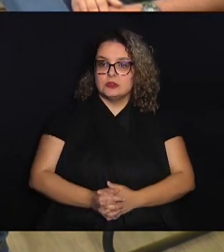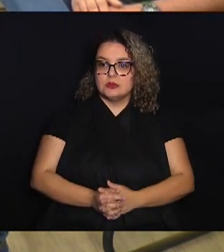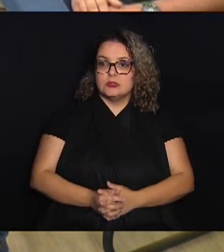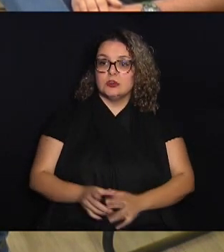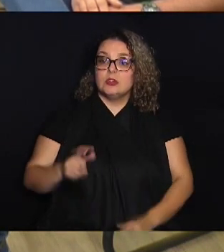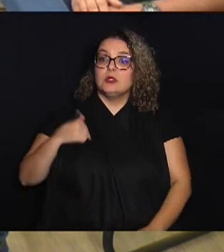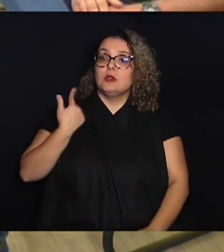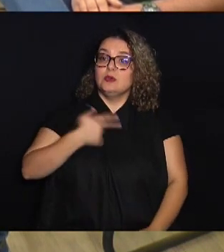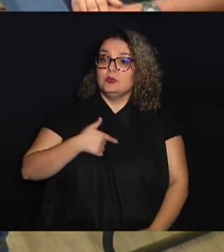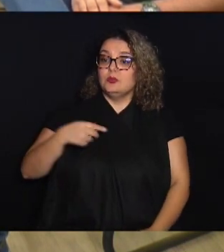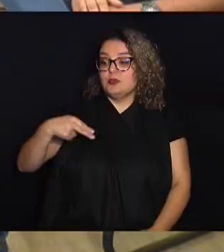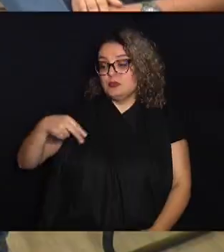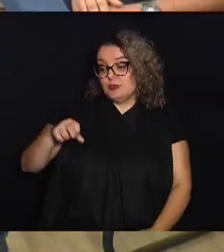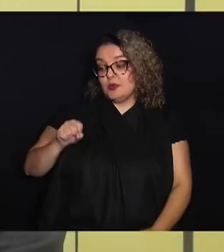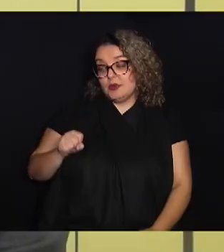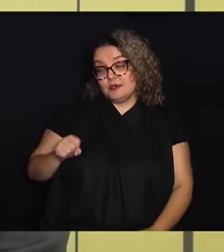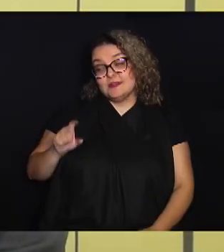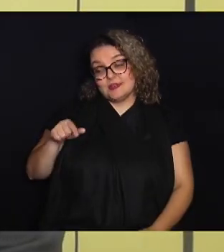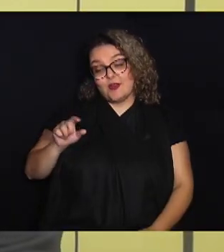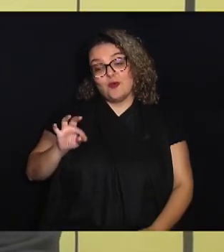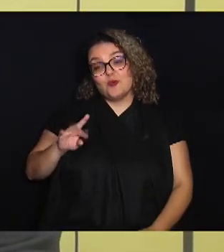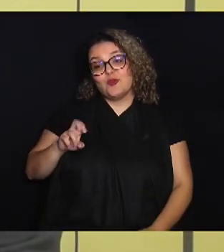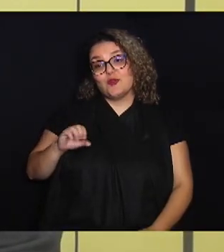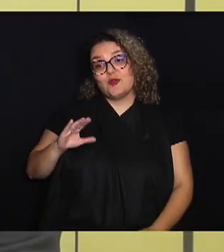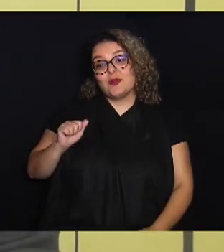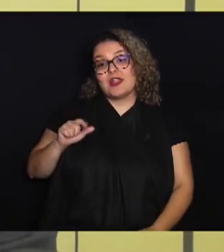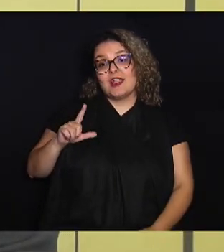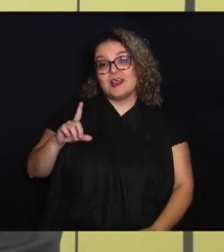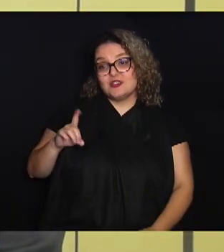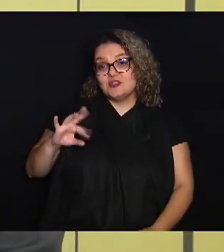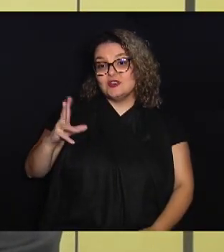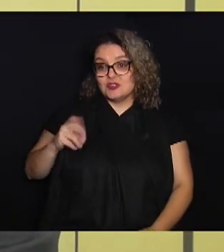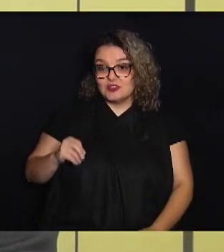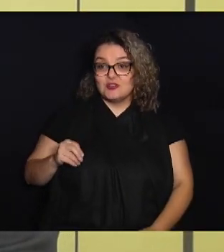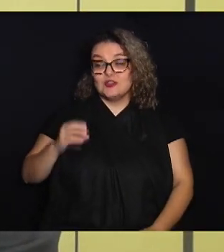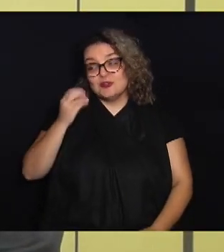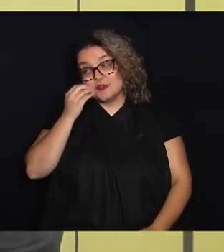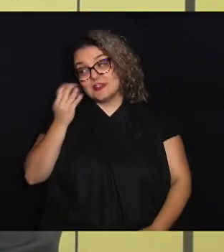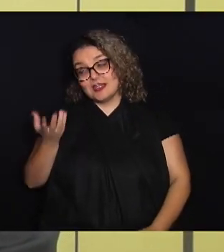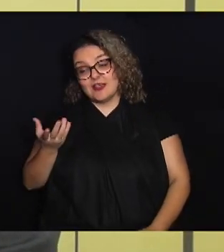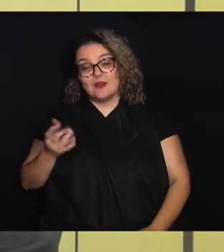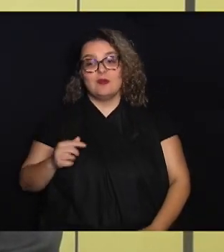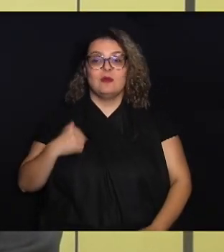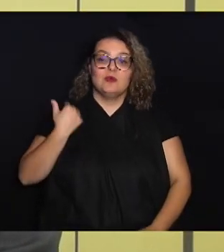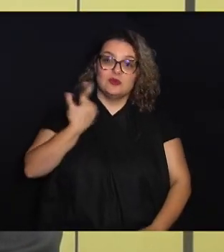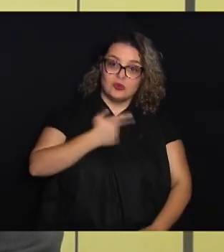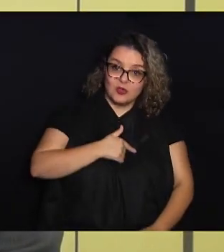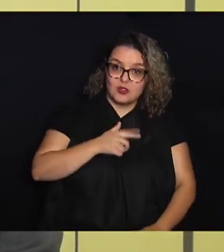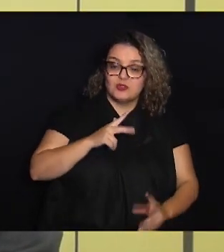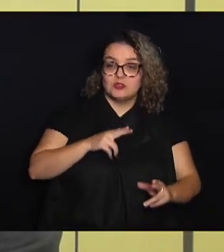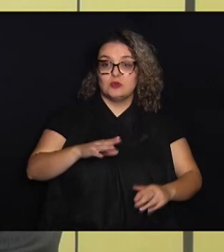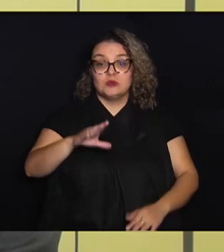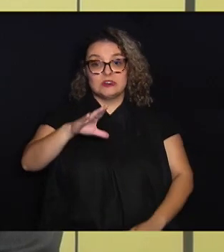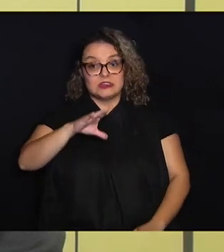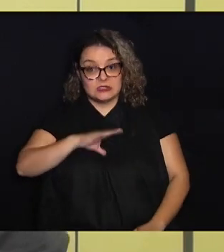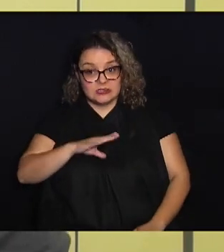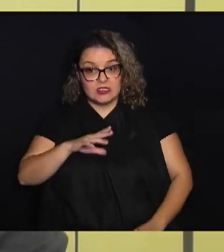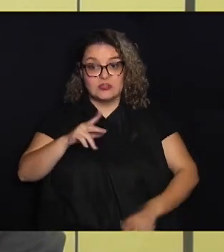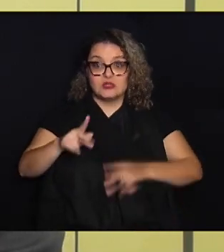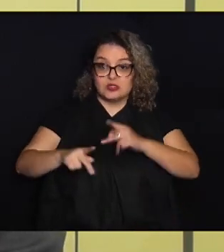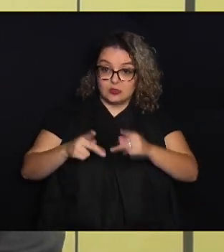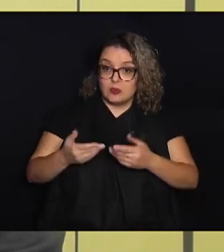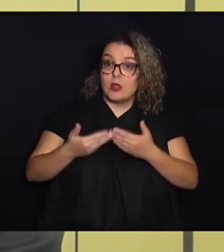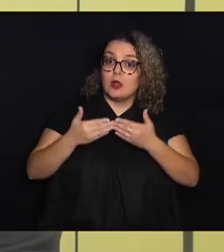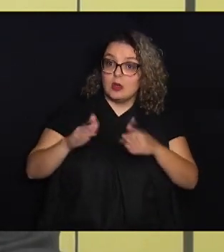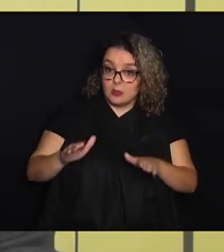um trocadilho, né, André? O trocadilho do nós como população, como cidade. A Câmara, ela é um espaço aberto para a